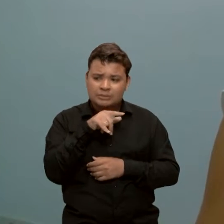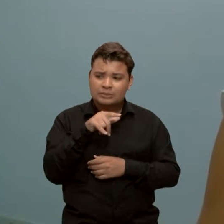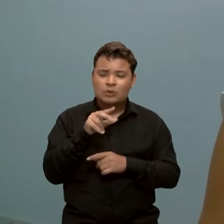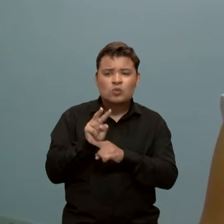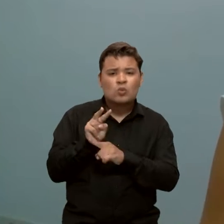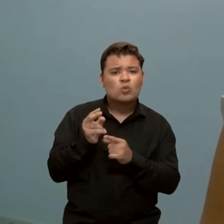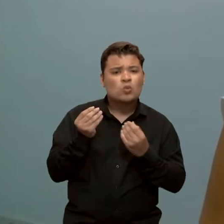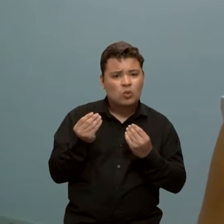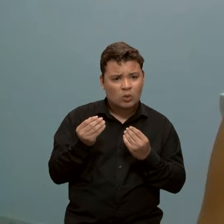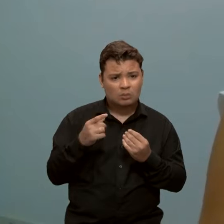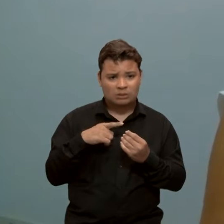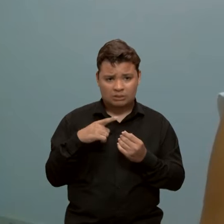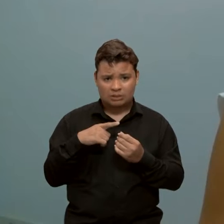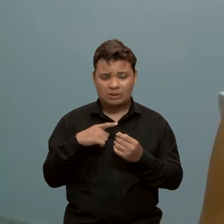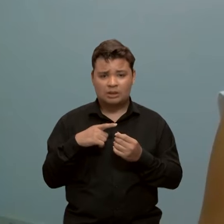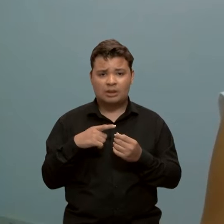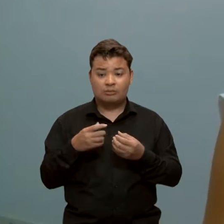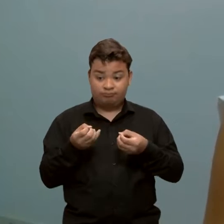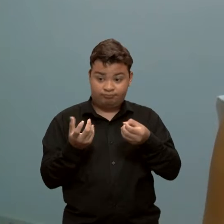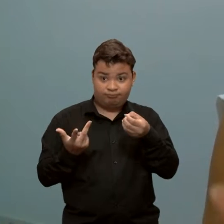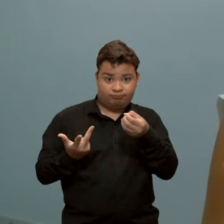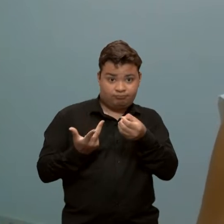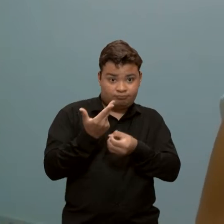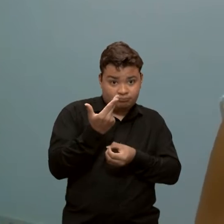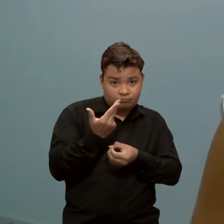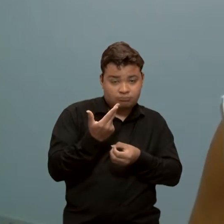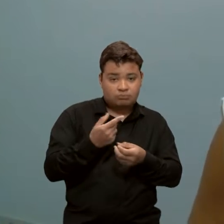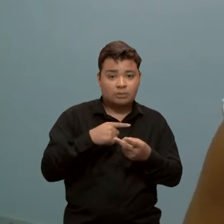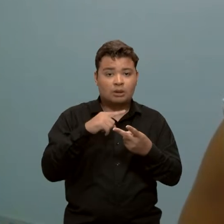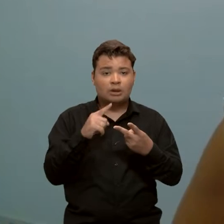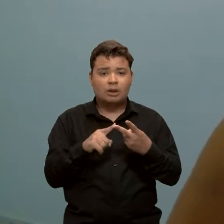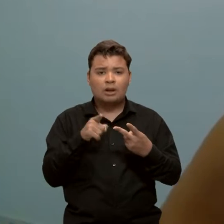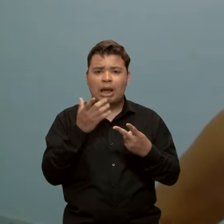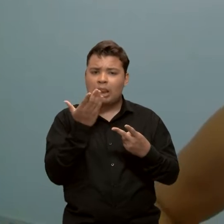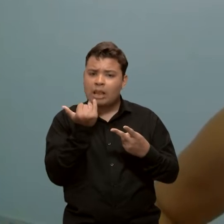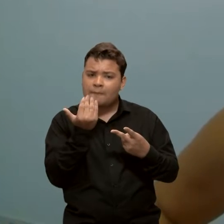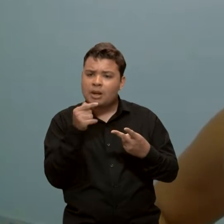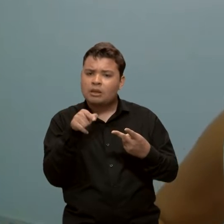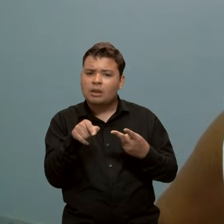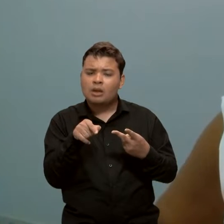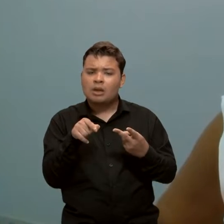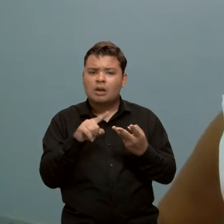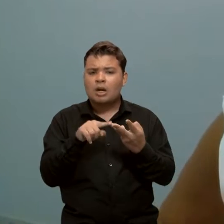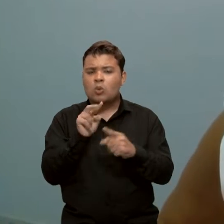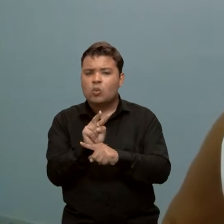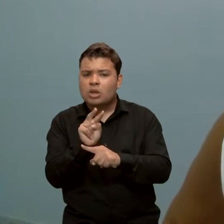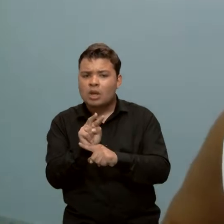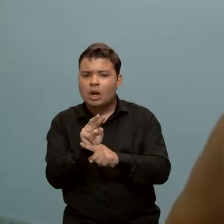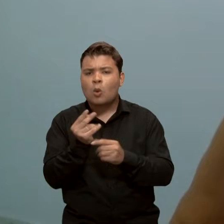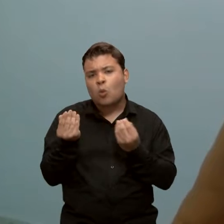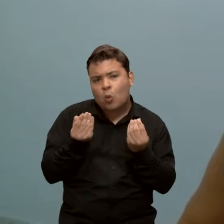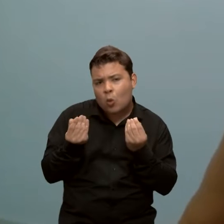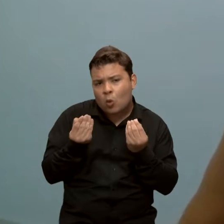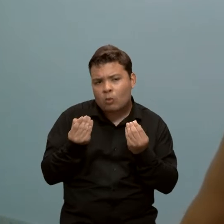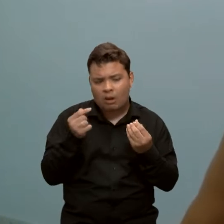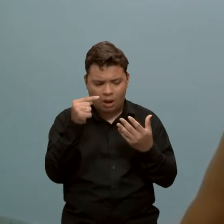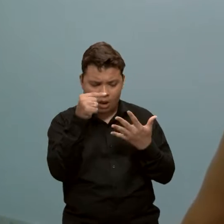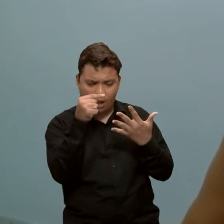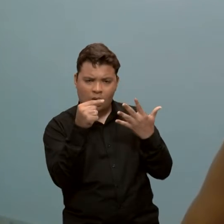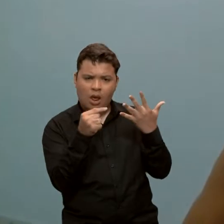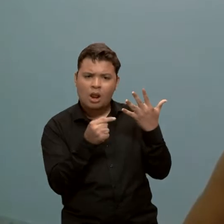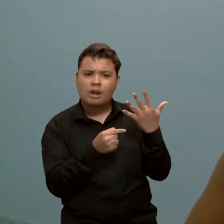alimentado, vacinado, como que vai ser esse cuidado enquanto ele estiver morando na